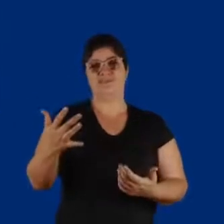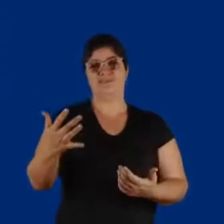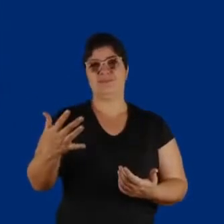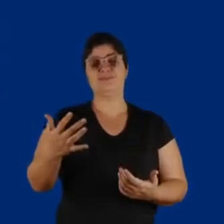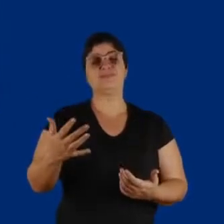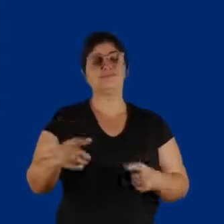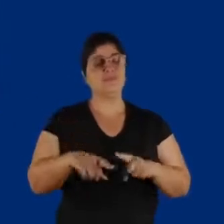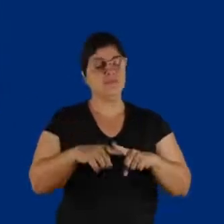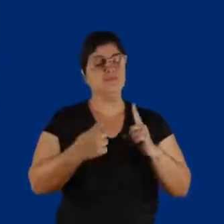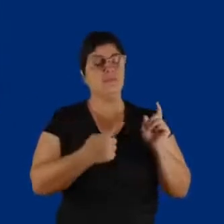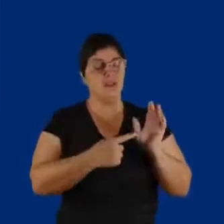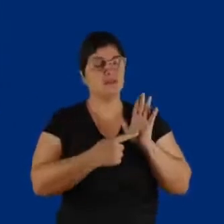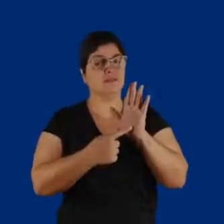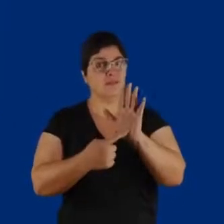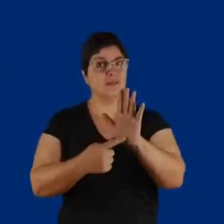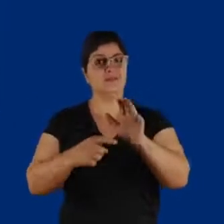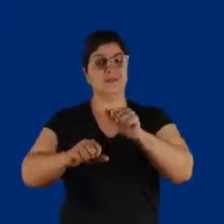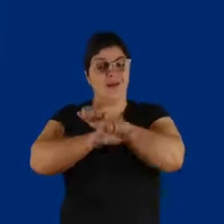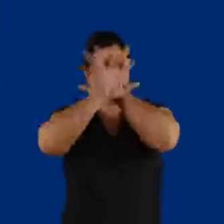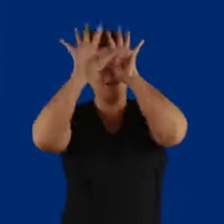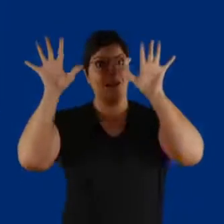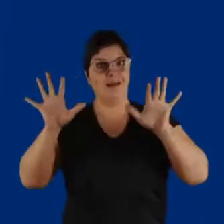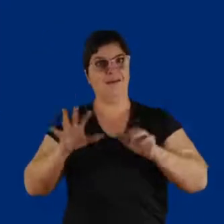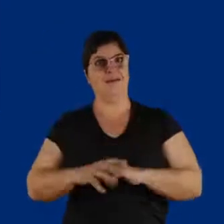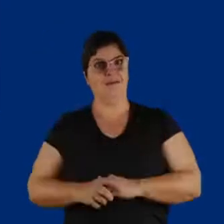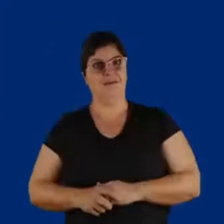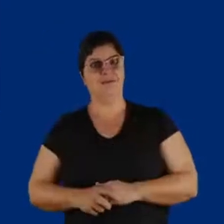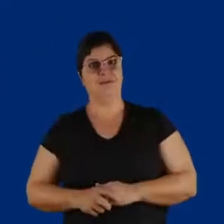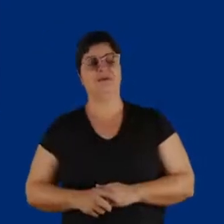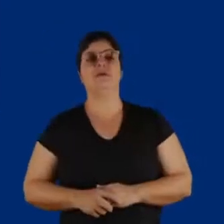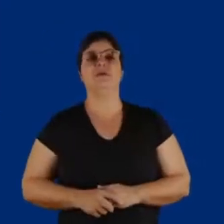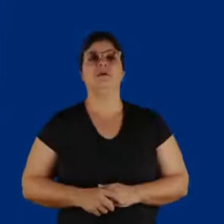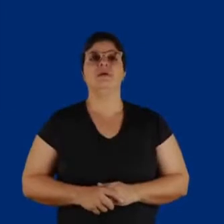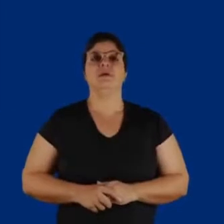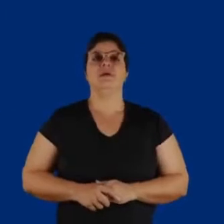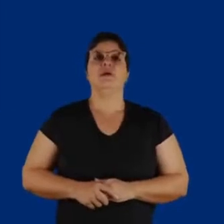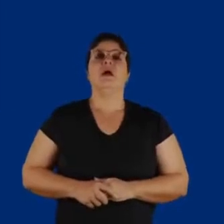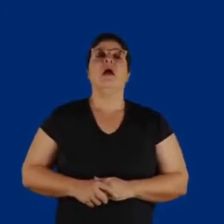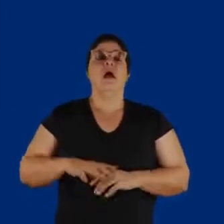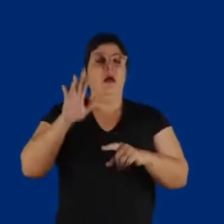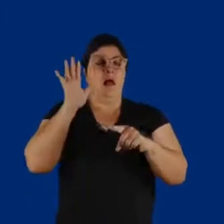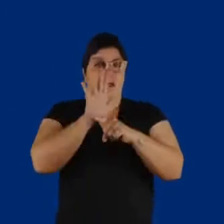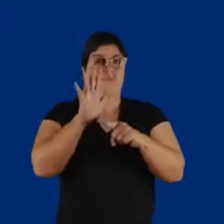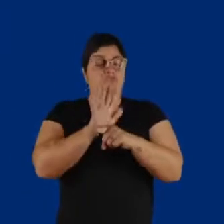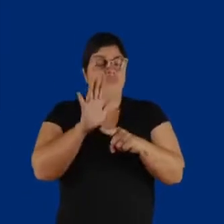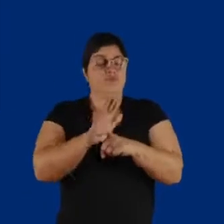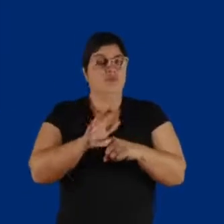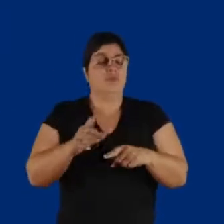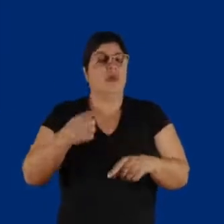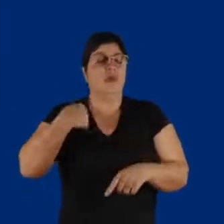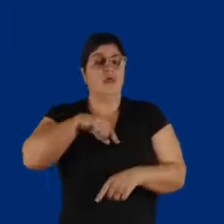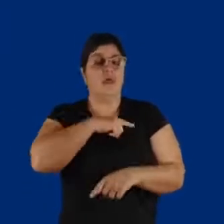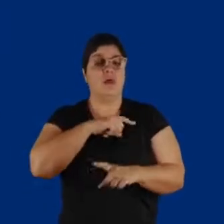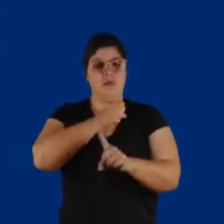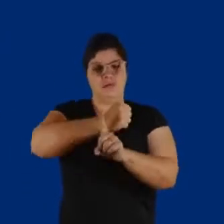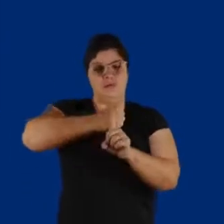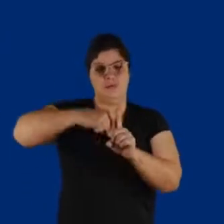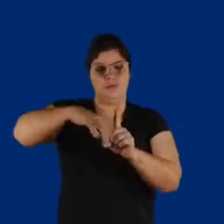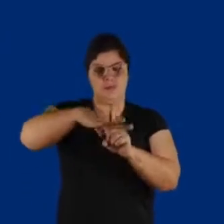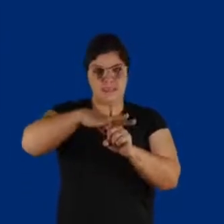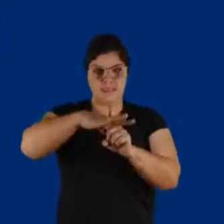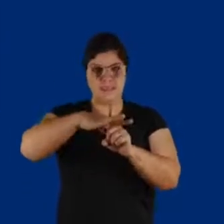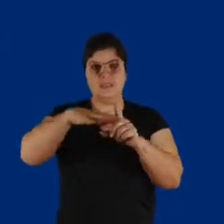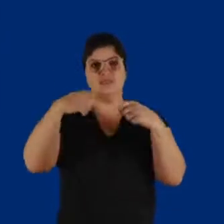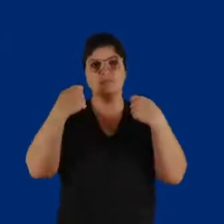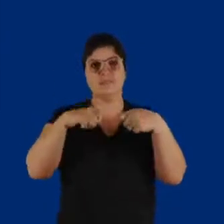área. Isso também tem ajudado bastante, porque nós, como sociedade, nós precisamos olhar para como